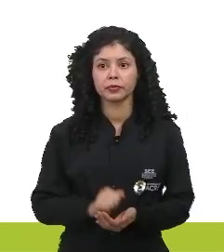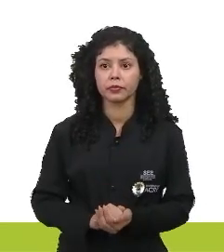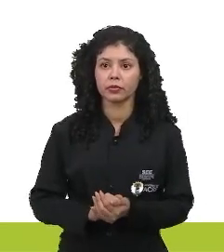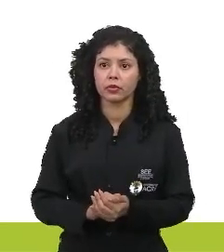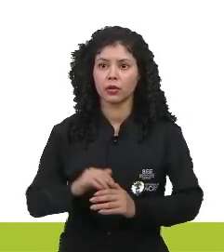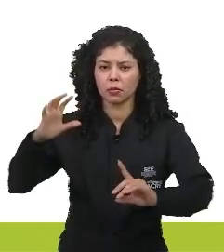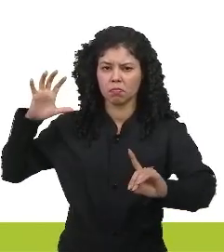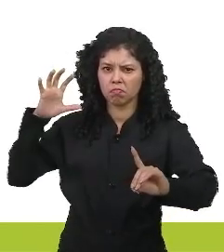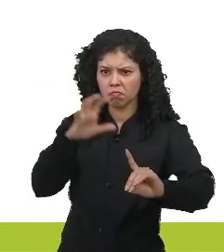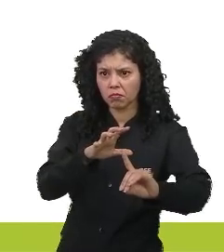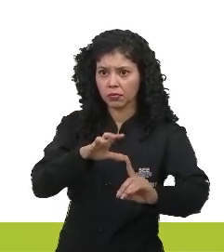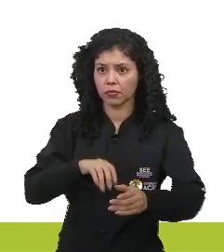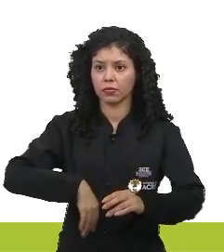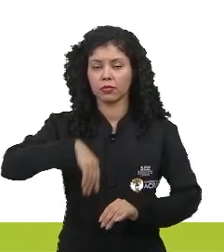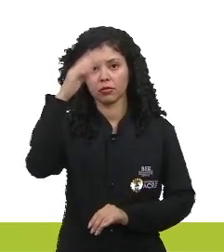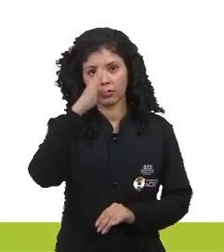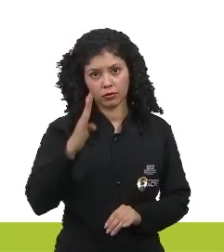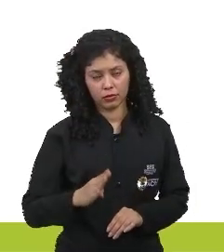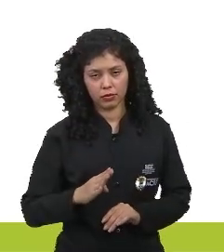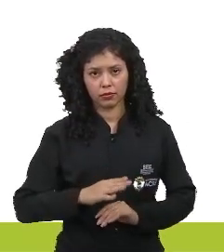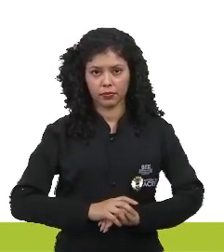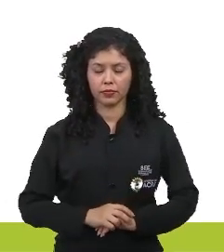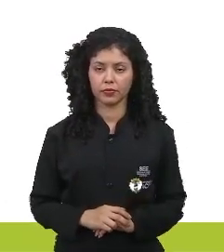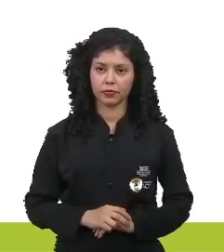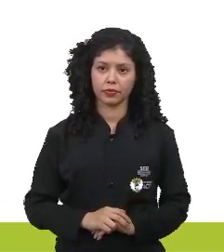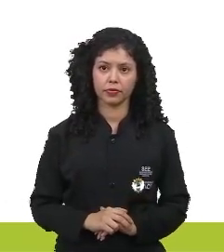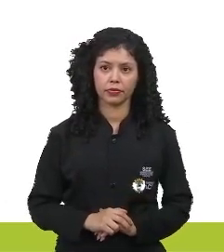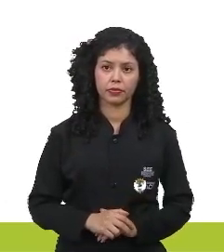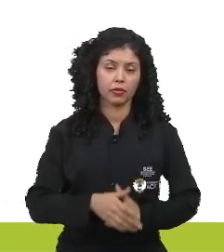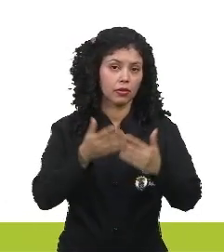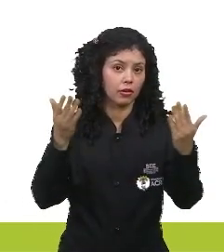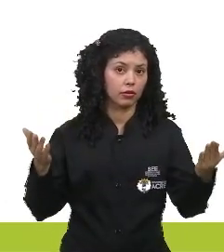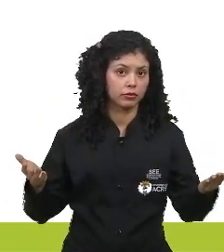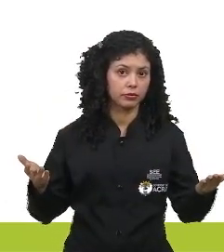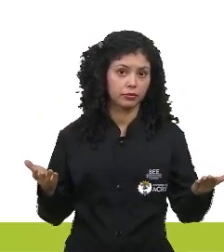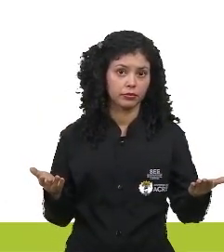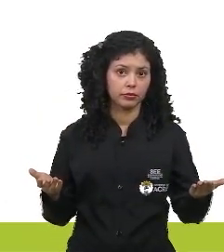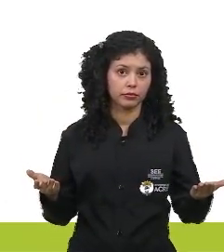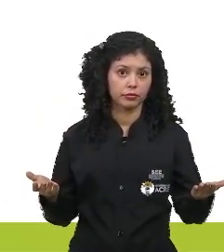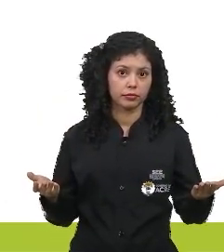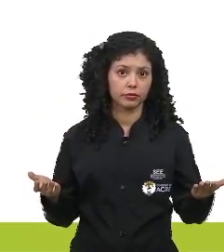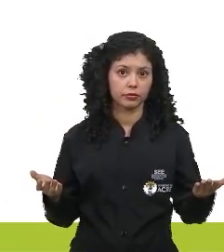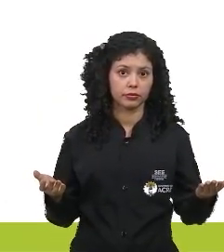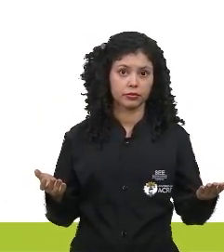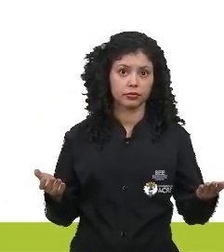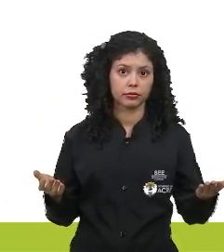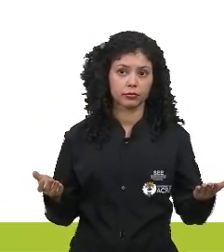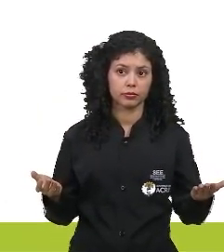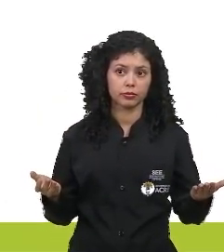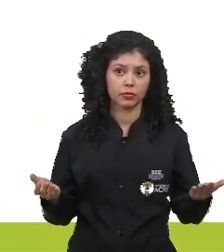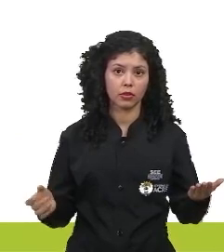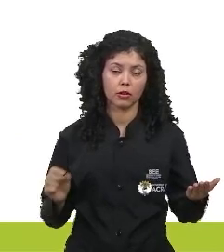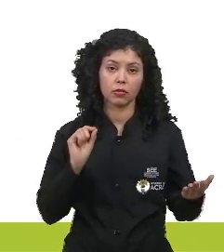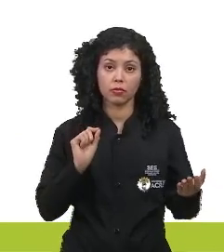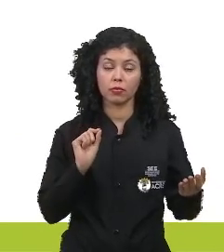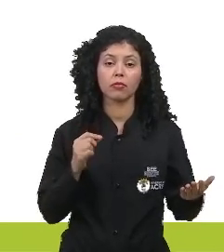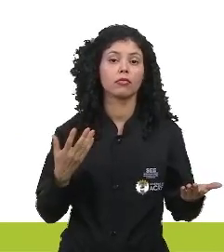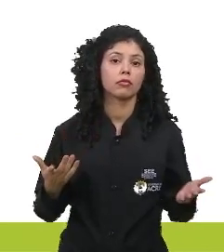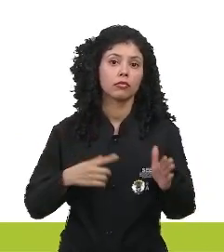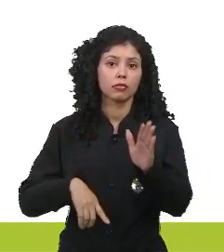da pressão internacional sobre o Brasil? E aí, pessoal? O que é essa lei? O que é essa